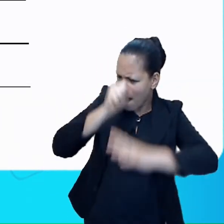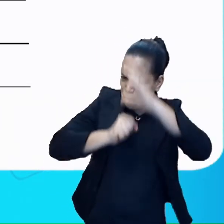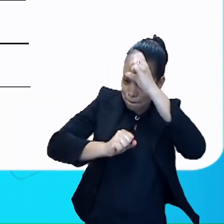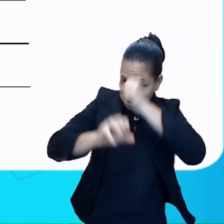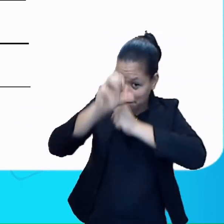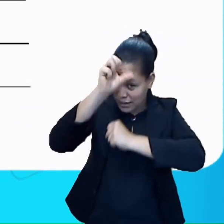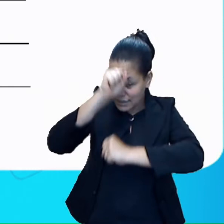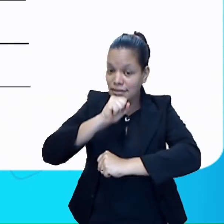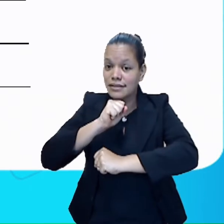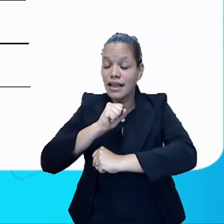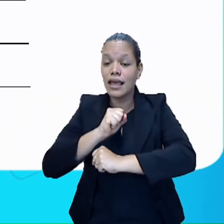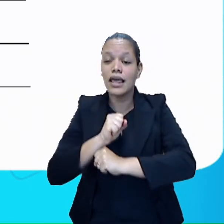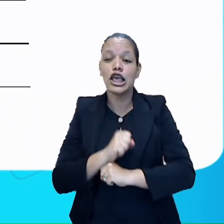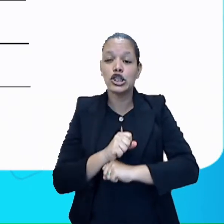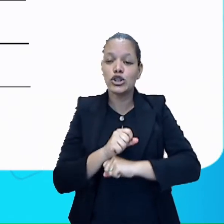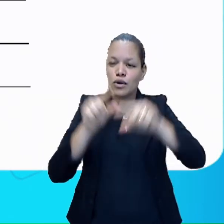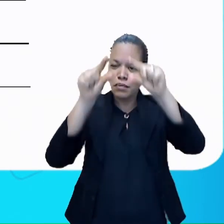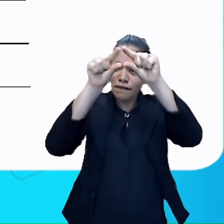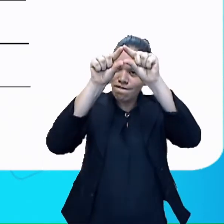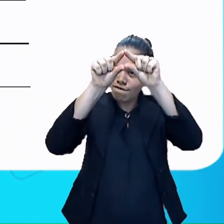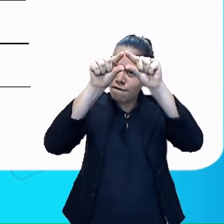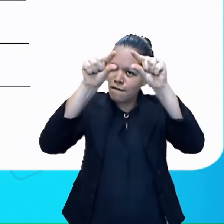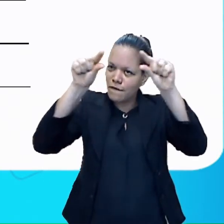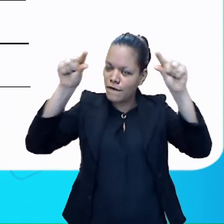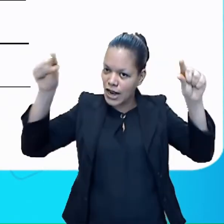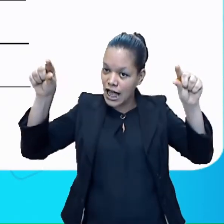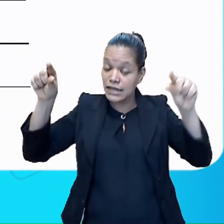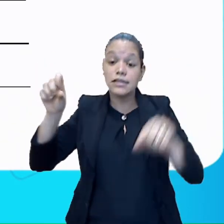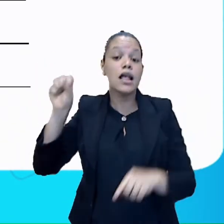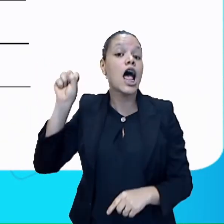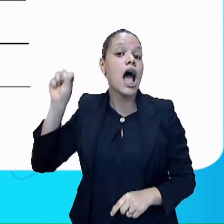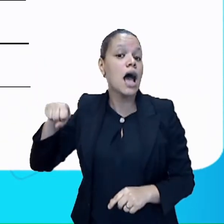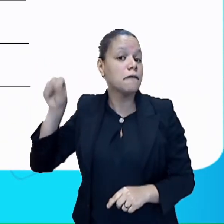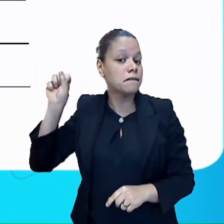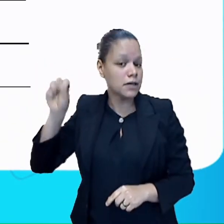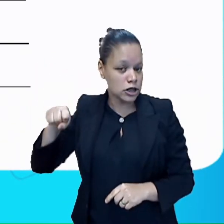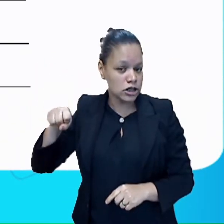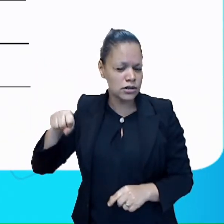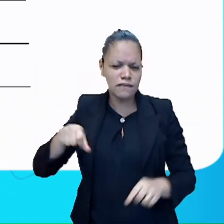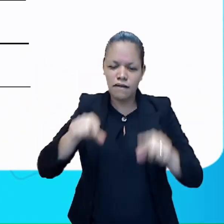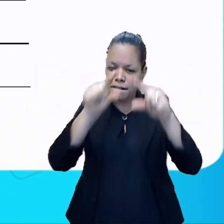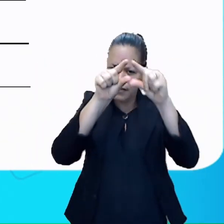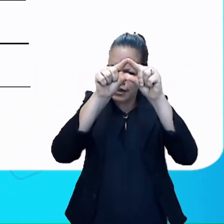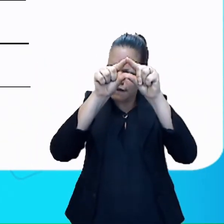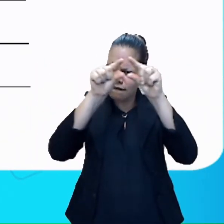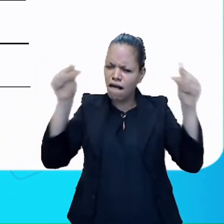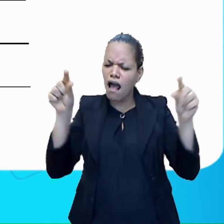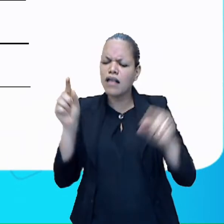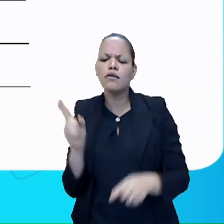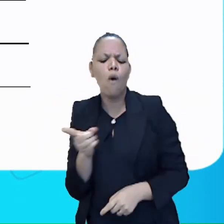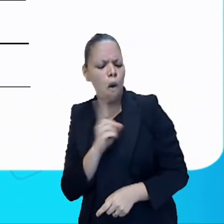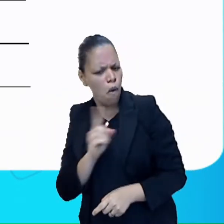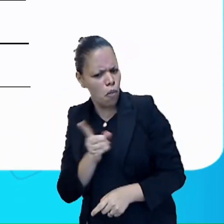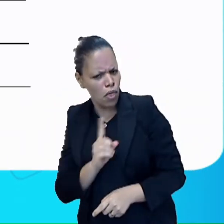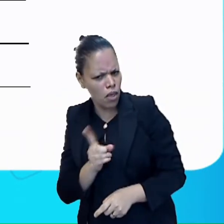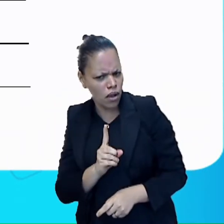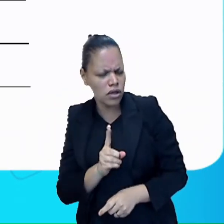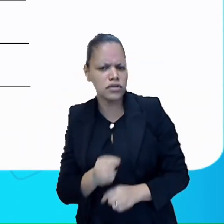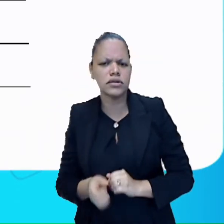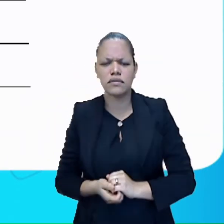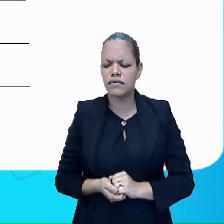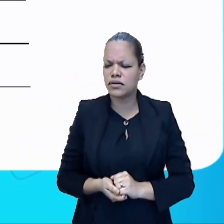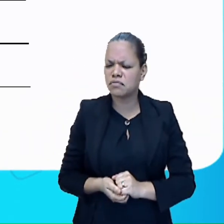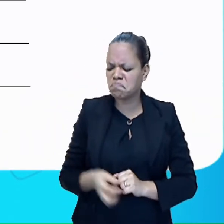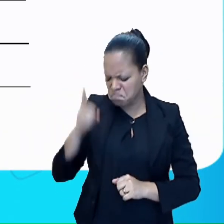frases afirmativas e frases negativas. No seu cotidiano, ou seja, no seu dia a